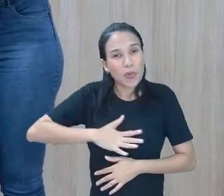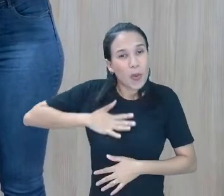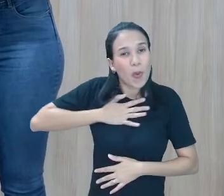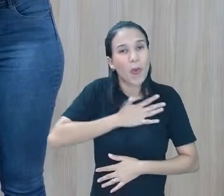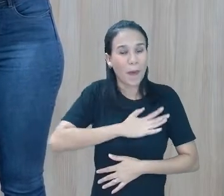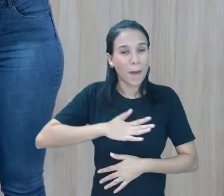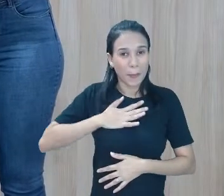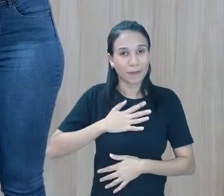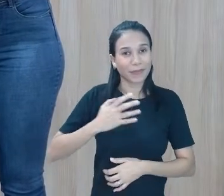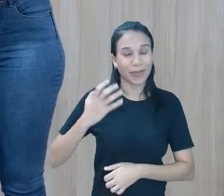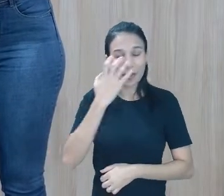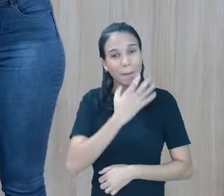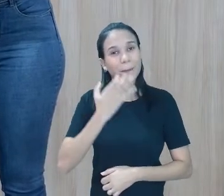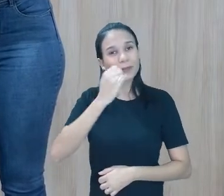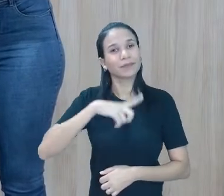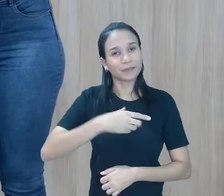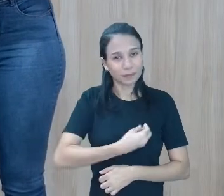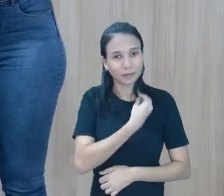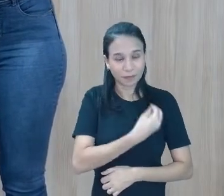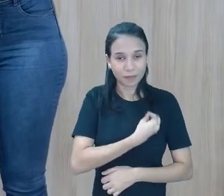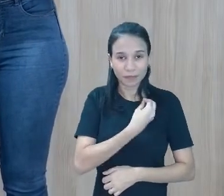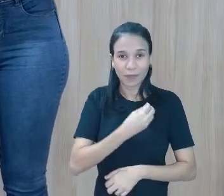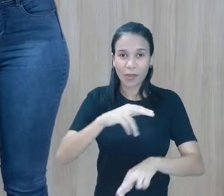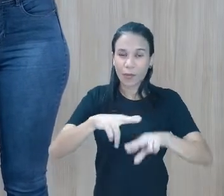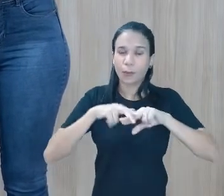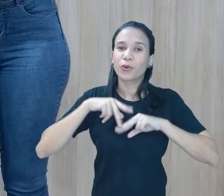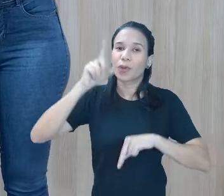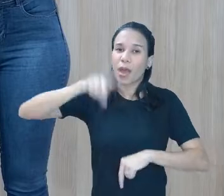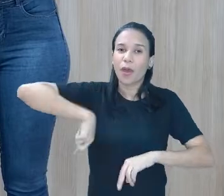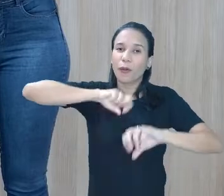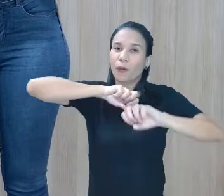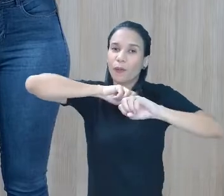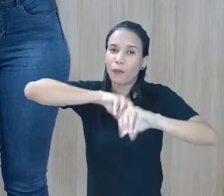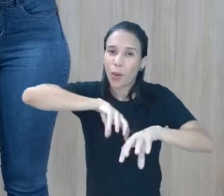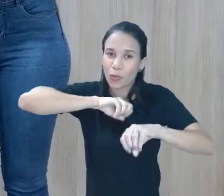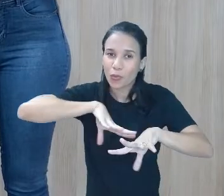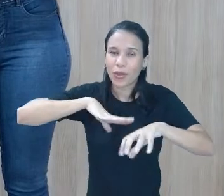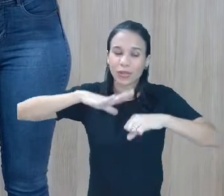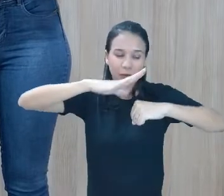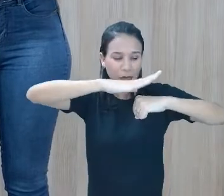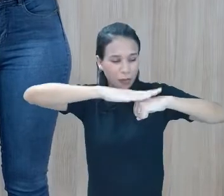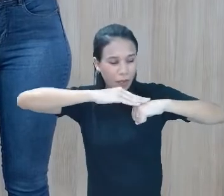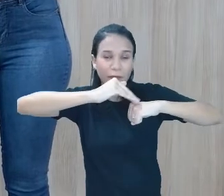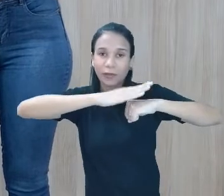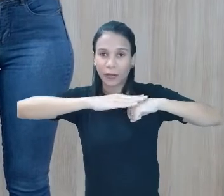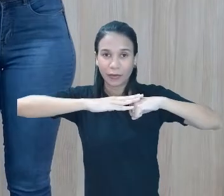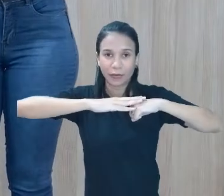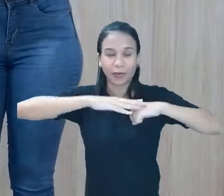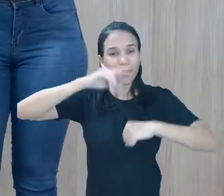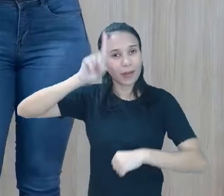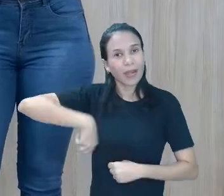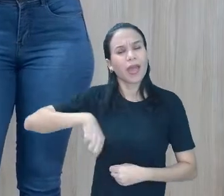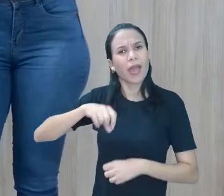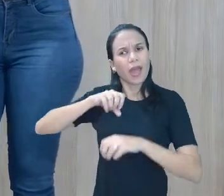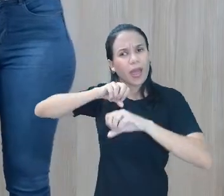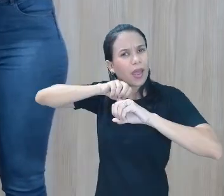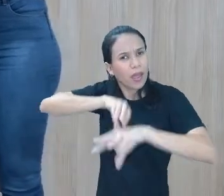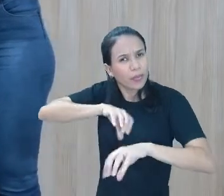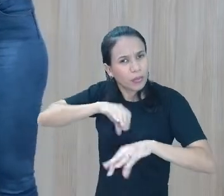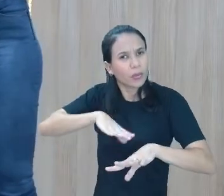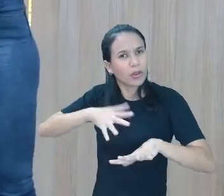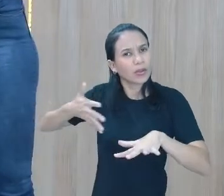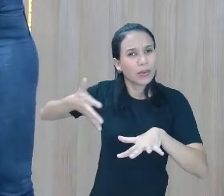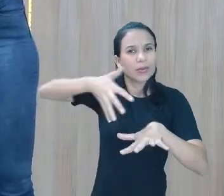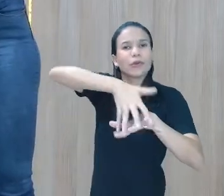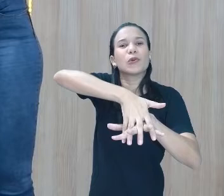música. A música precipita isso. Então a gente está falando de uma educação afetiva. A gente está falando de uma